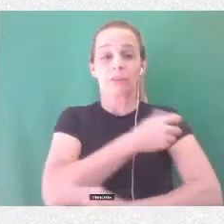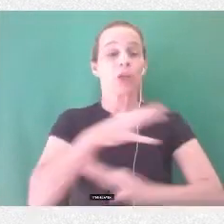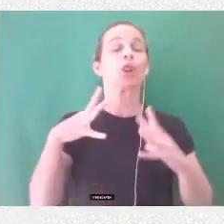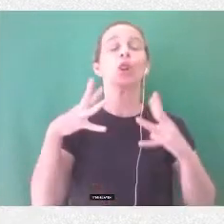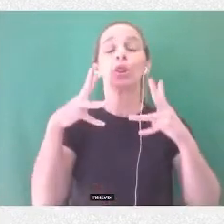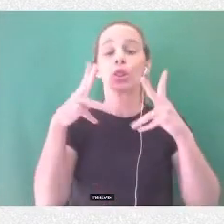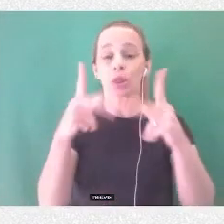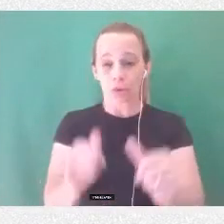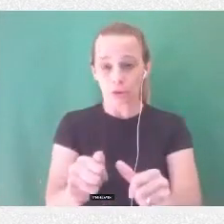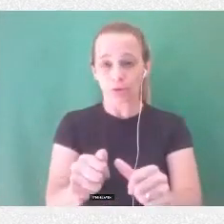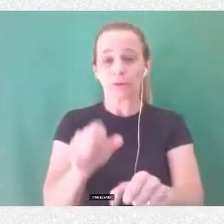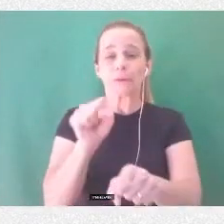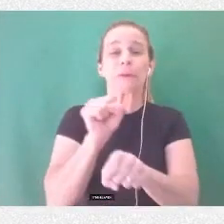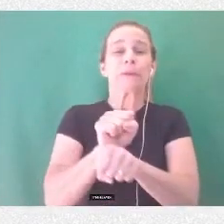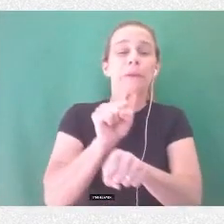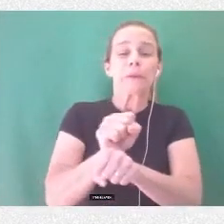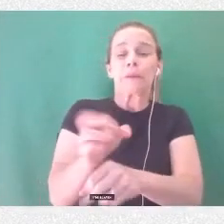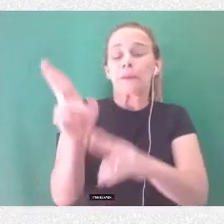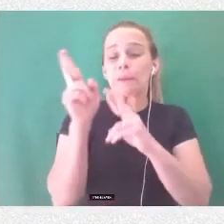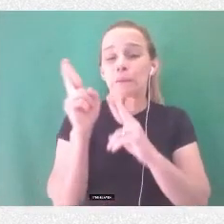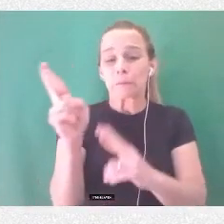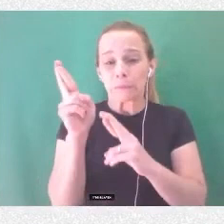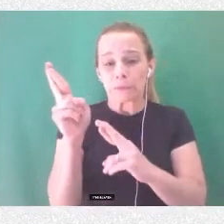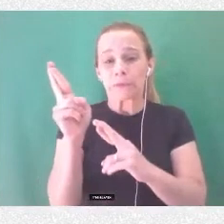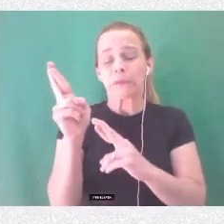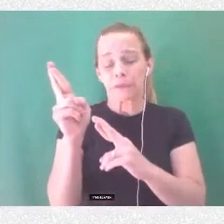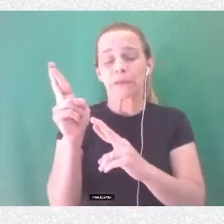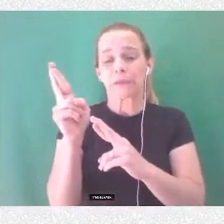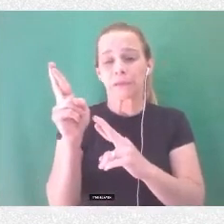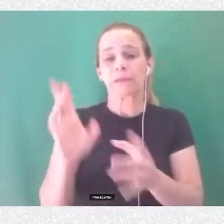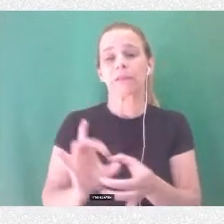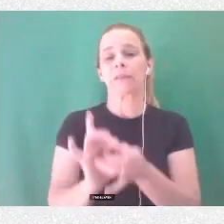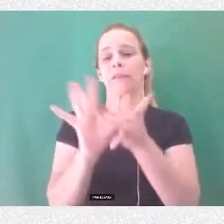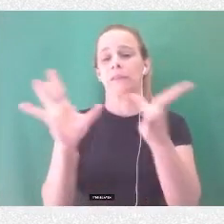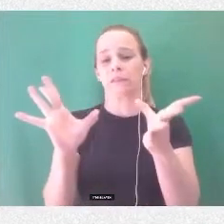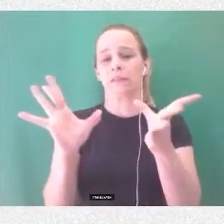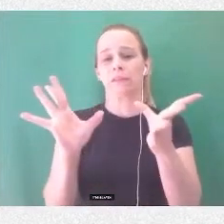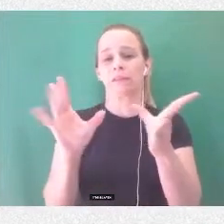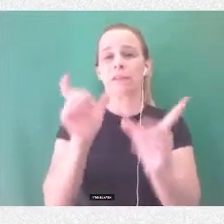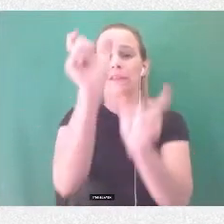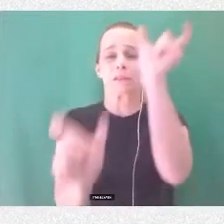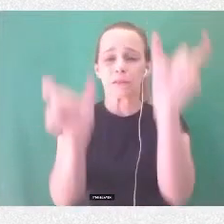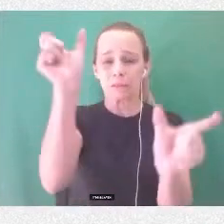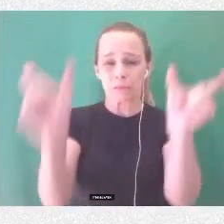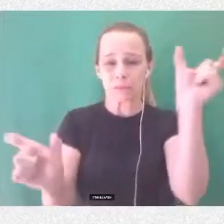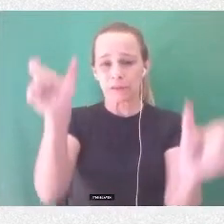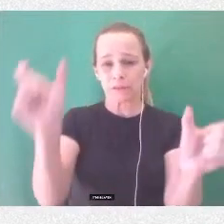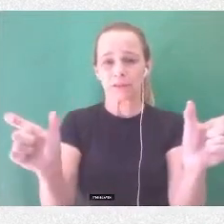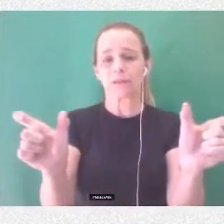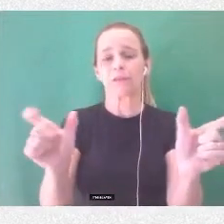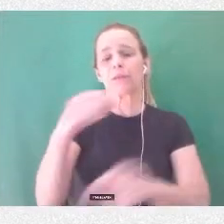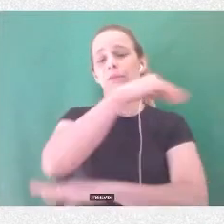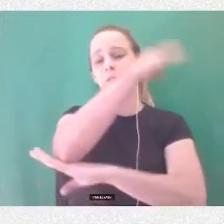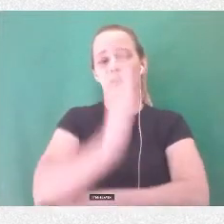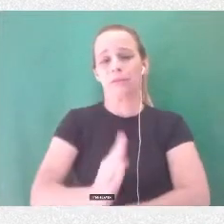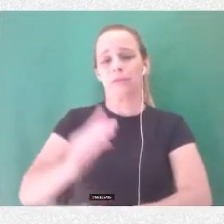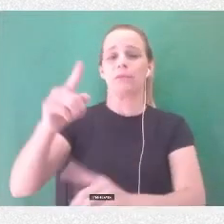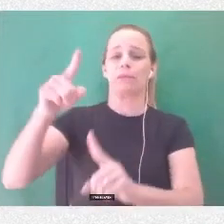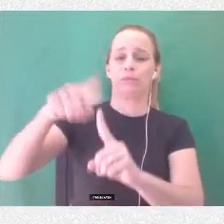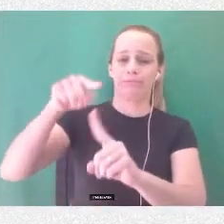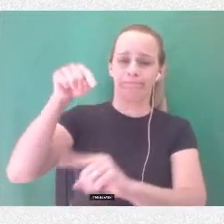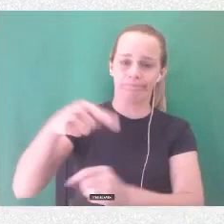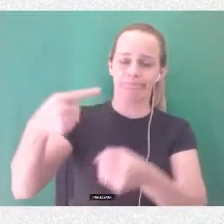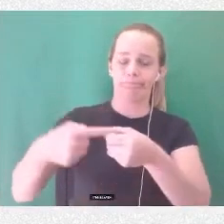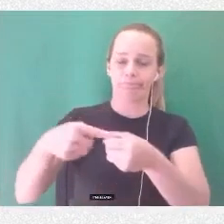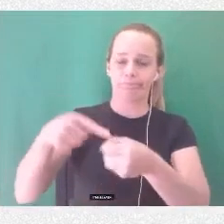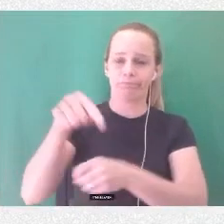dar esperança ao povo, à humanidade, em especial ao povo brasileiro e toledano. Eu